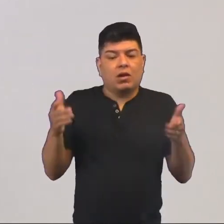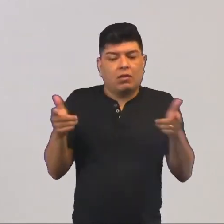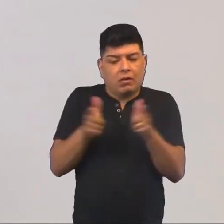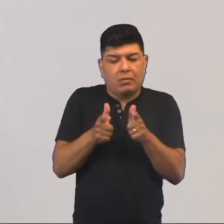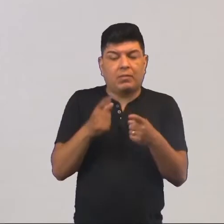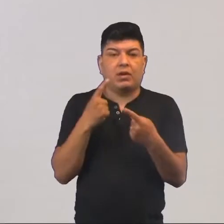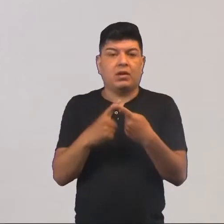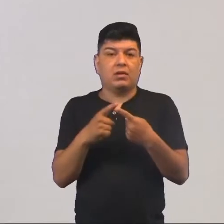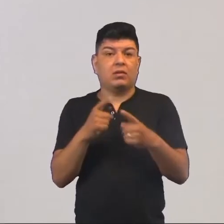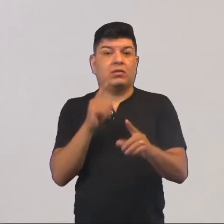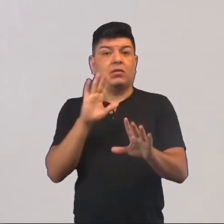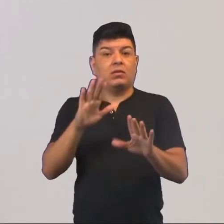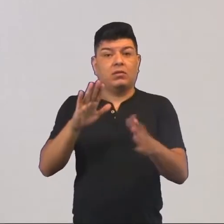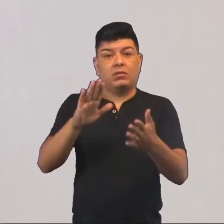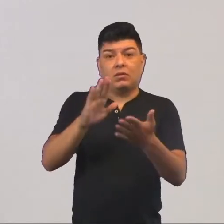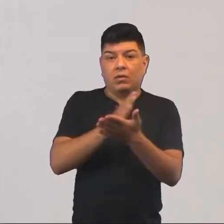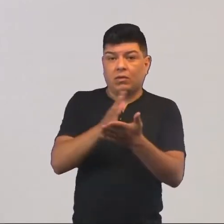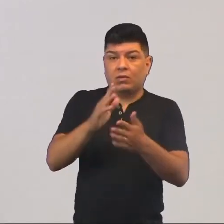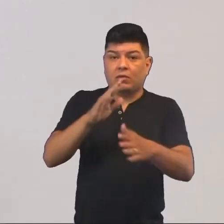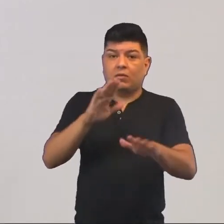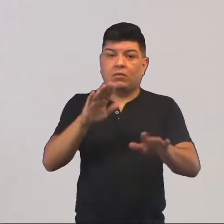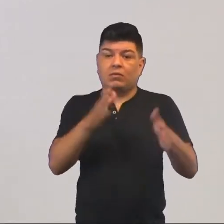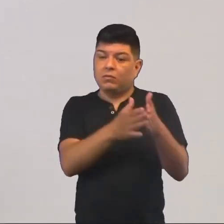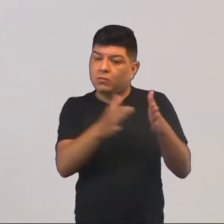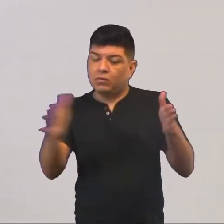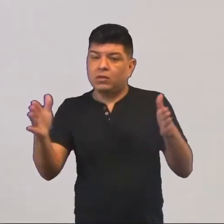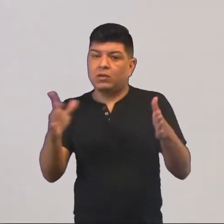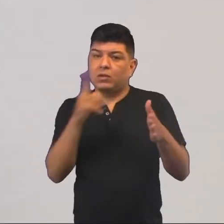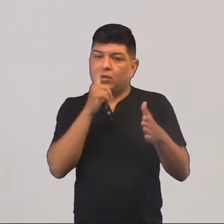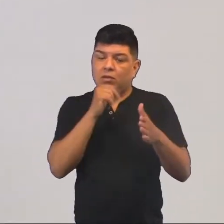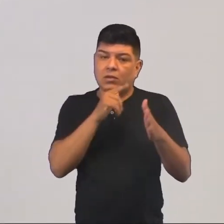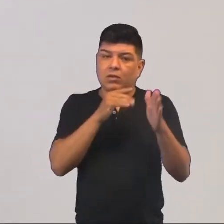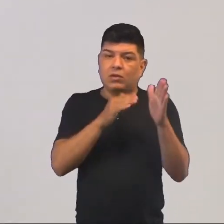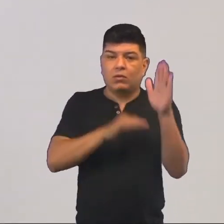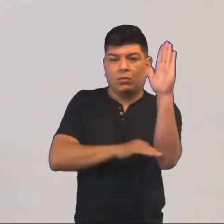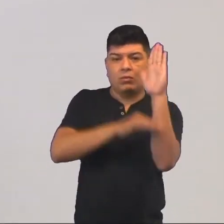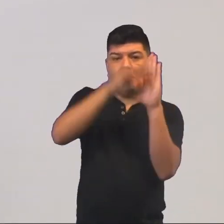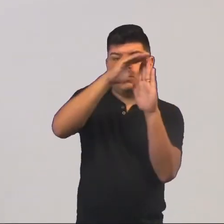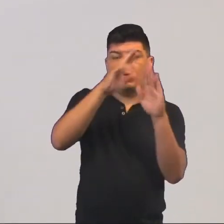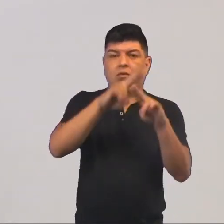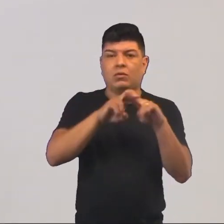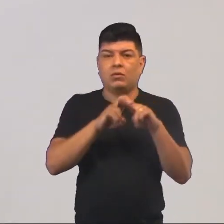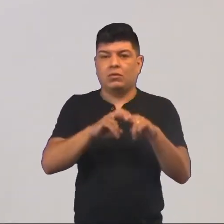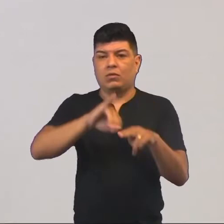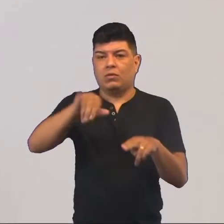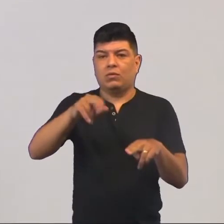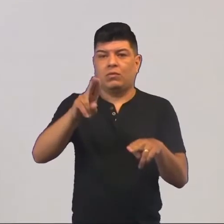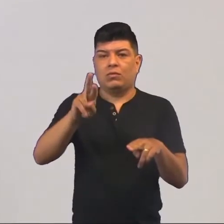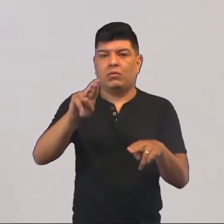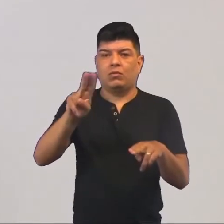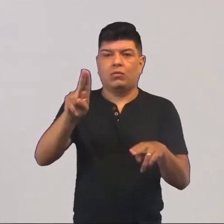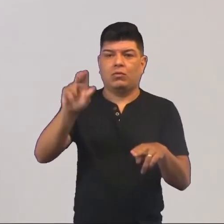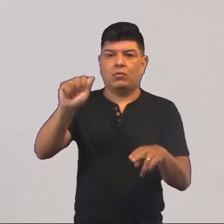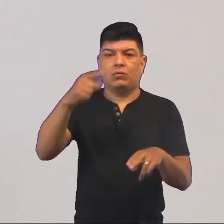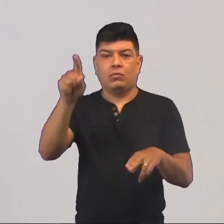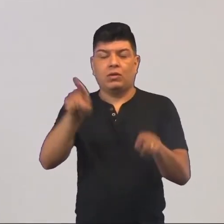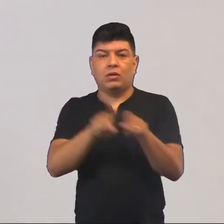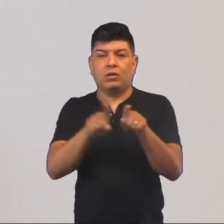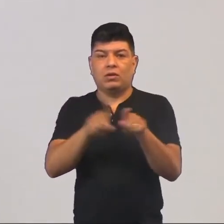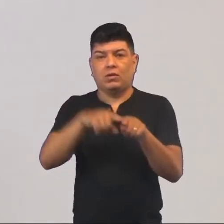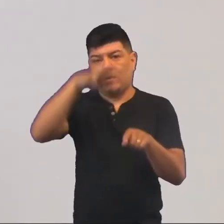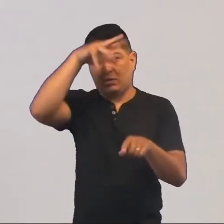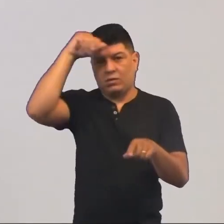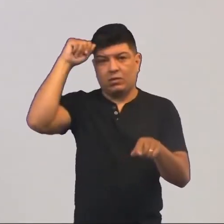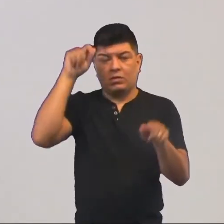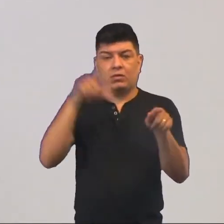embarcações, exceto nos períodos de enchente. Já na região do Juruá e na região do Amazonas, você já vai ter